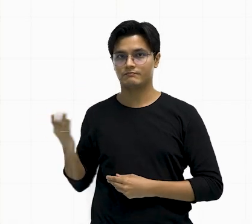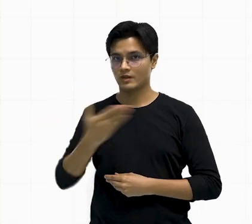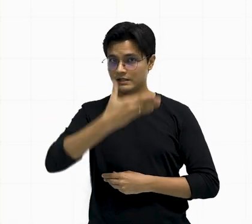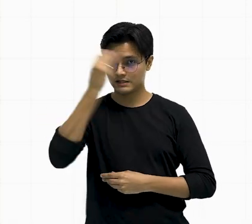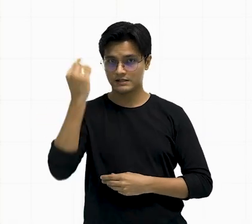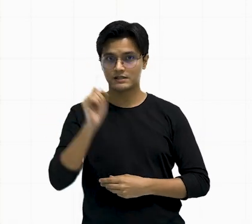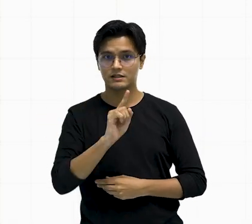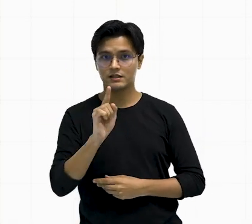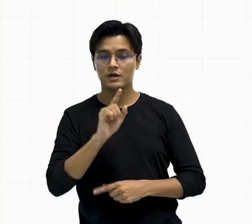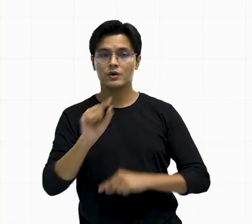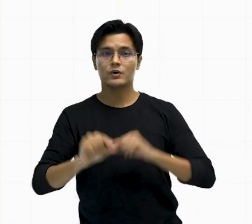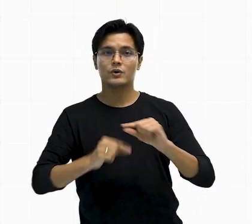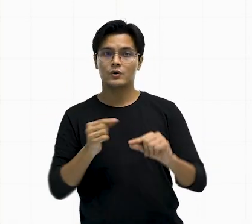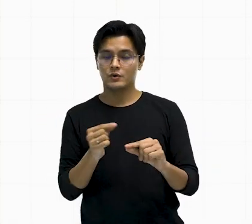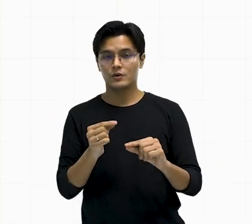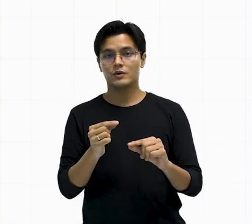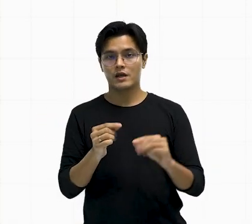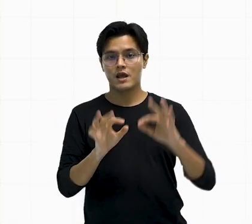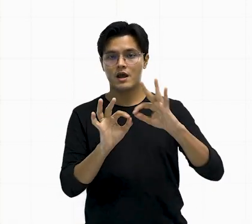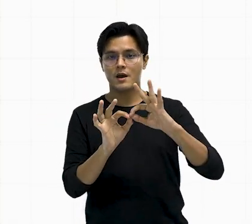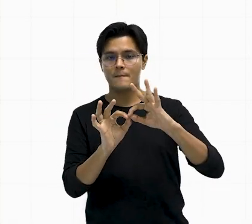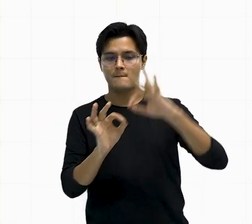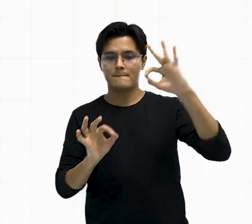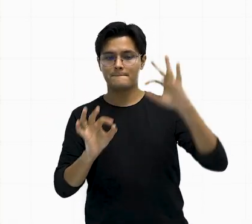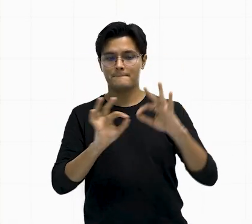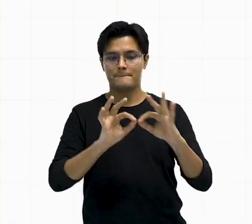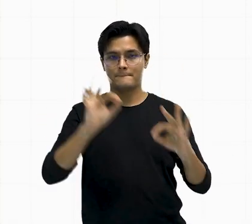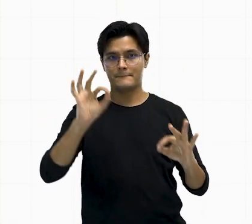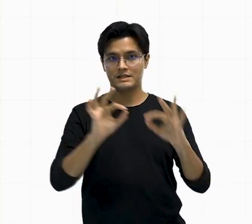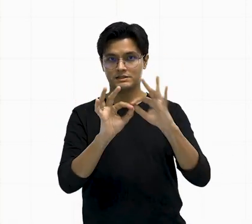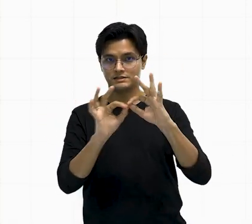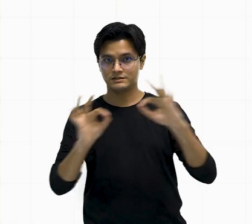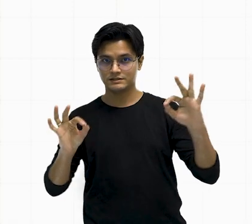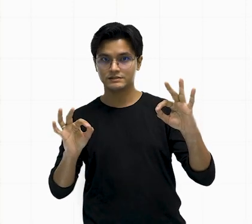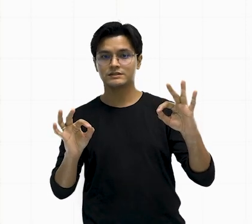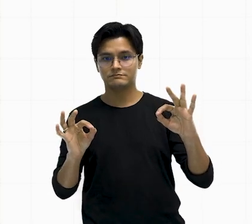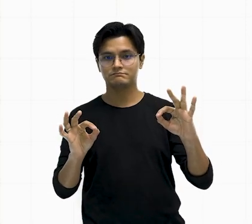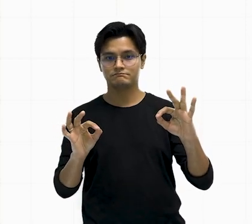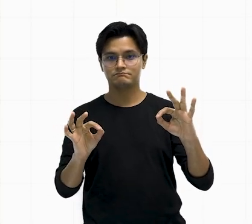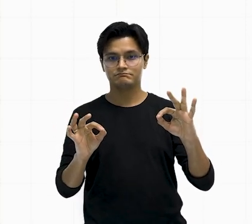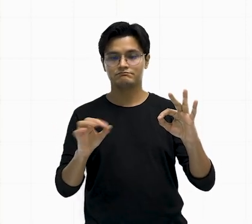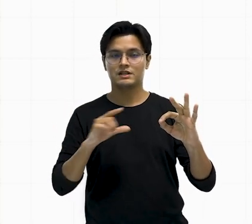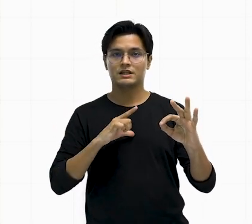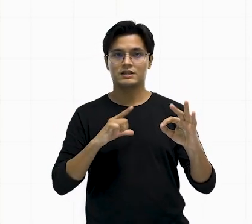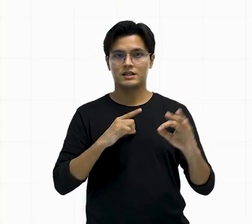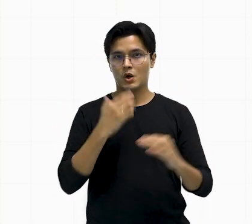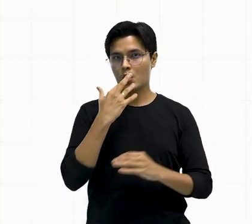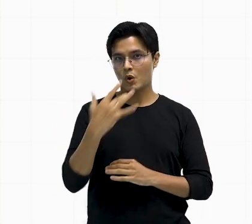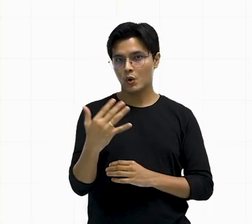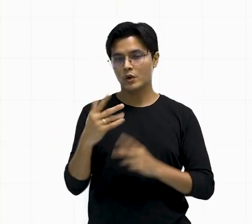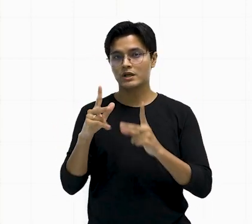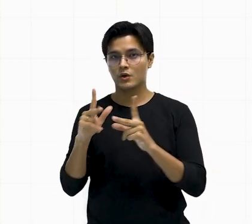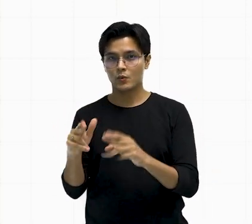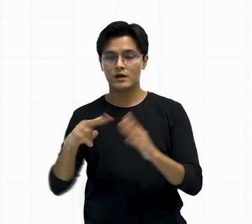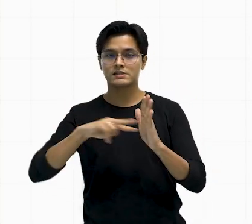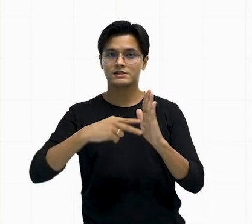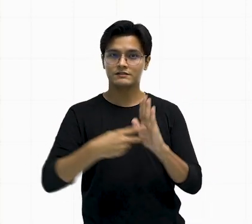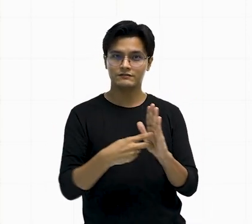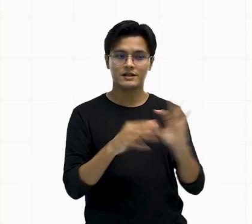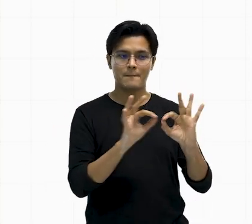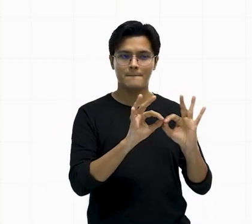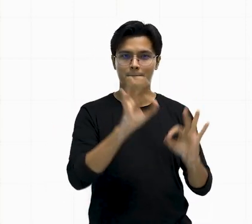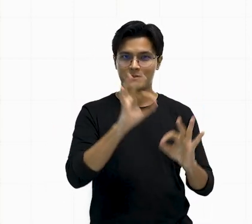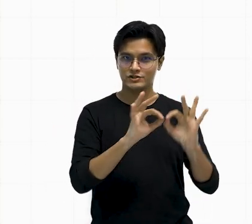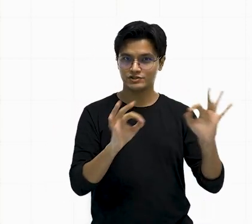esquecendo que essas medidas aqui, elas são iguais, tá? Cores iguais determinam medidas